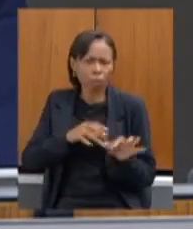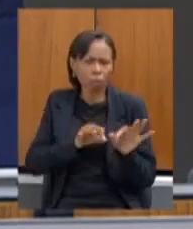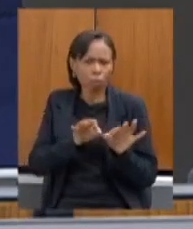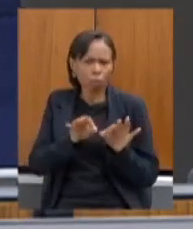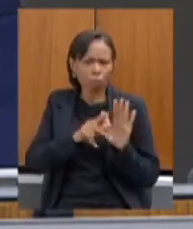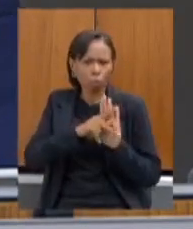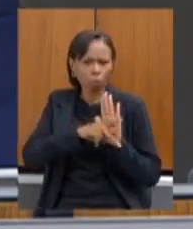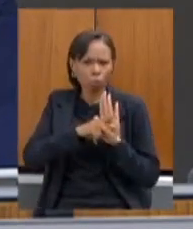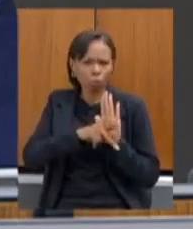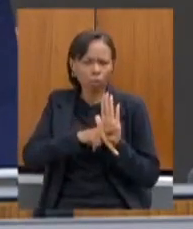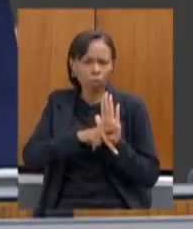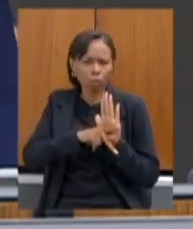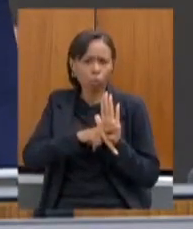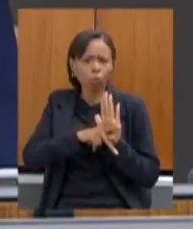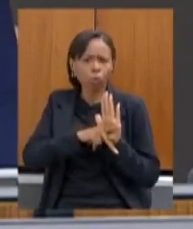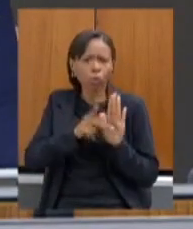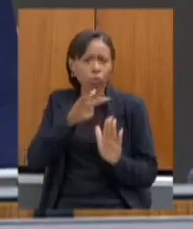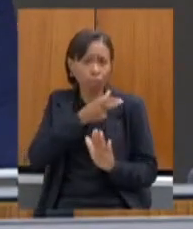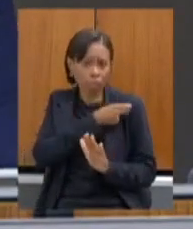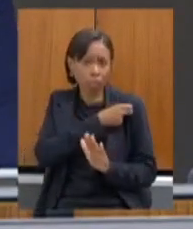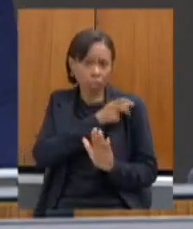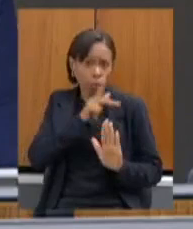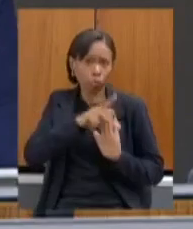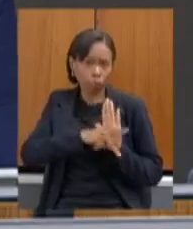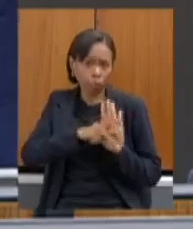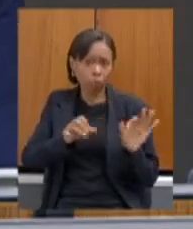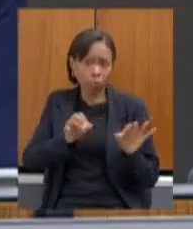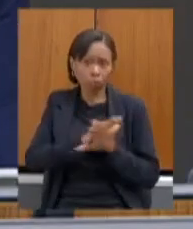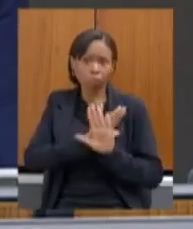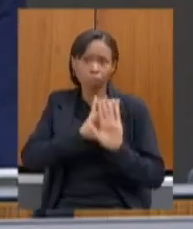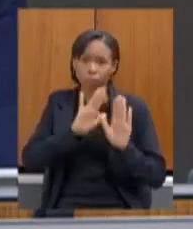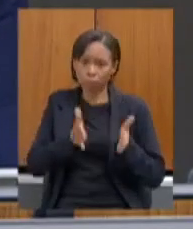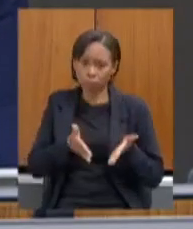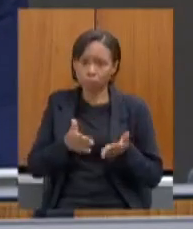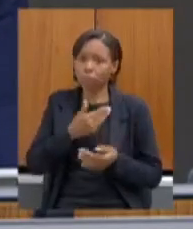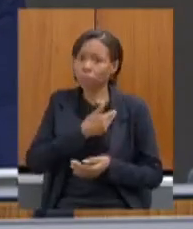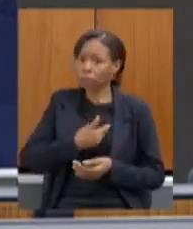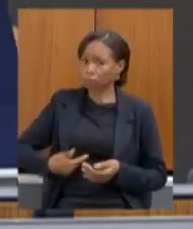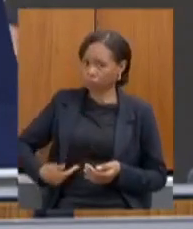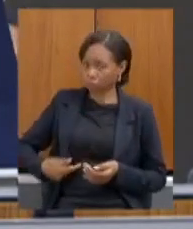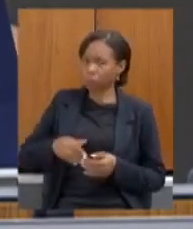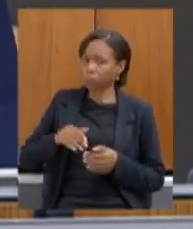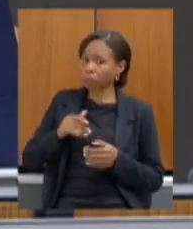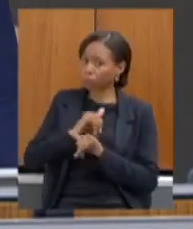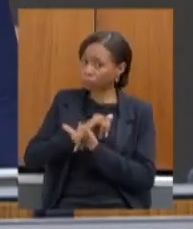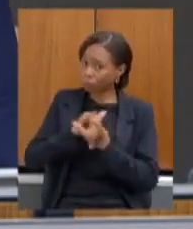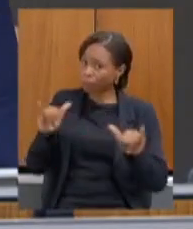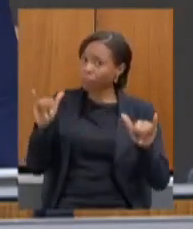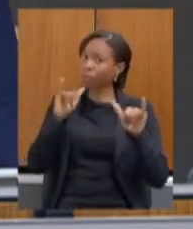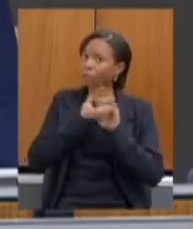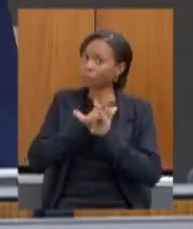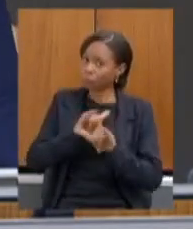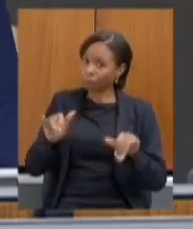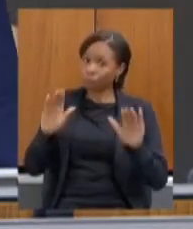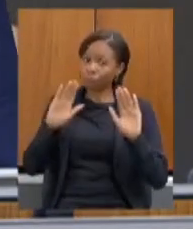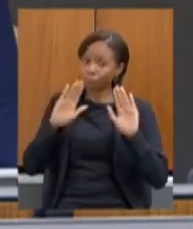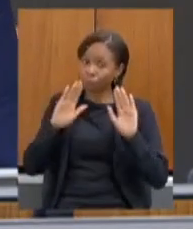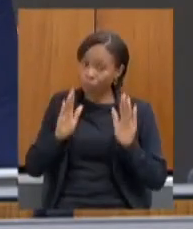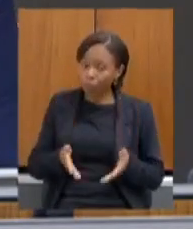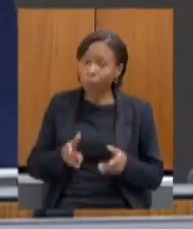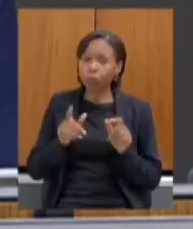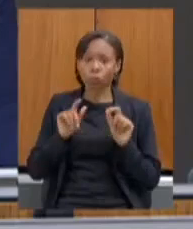no nosso Estado e o governador Romeu Zema já garantiu reiteradas vezes de que todo cidadão de Minas Gerais terá acesso